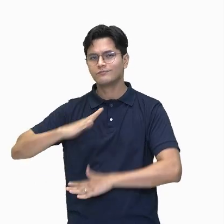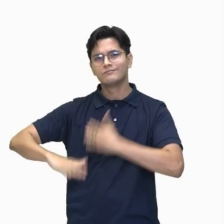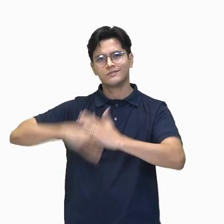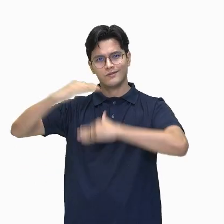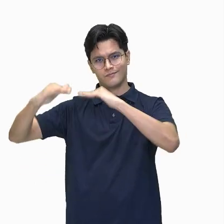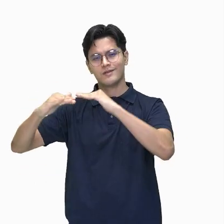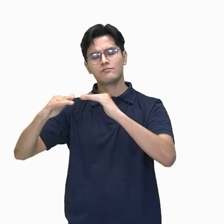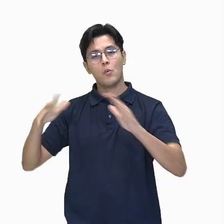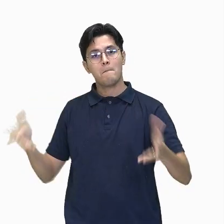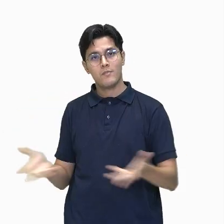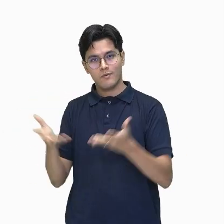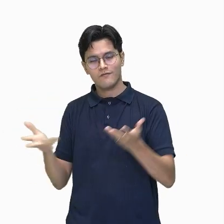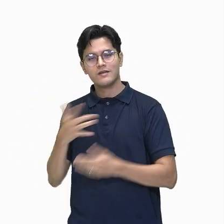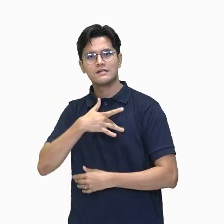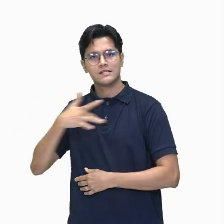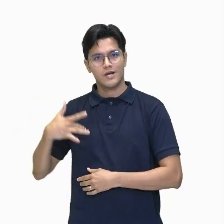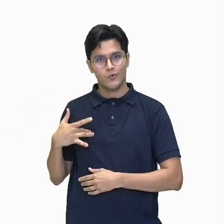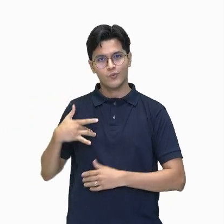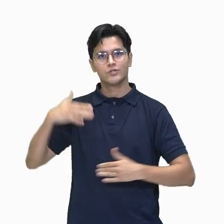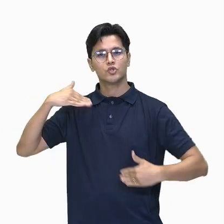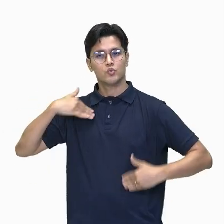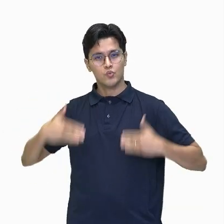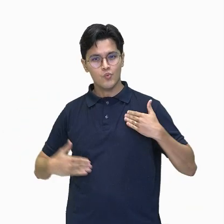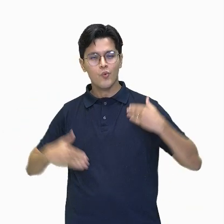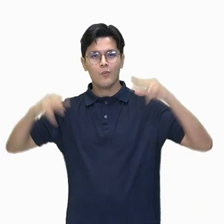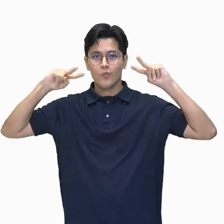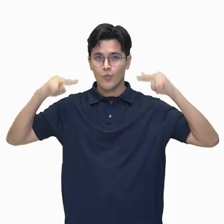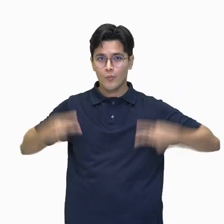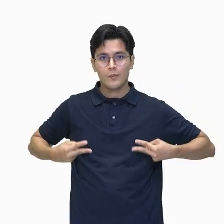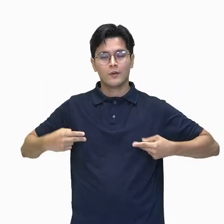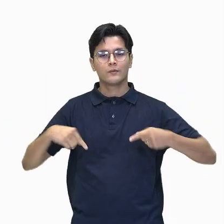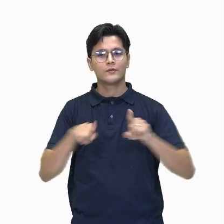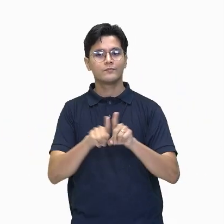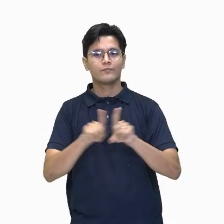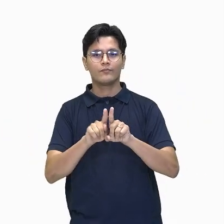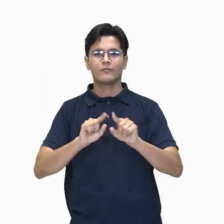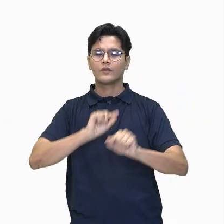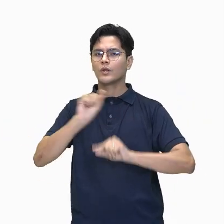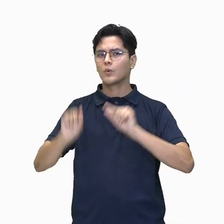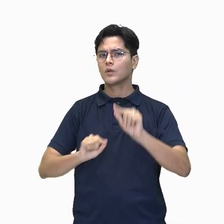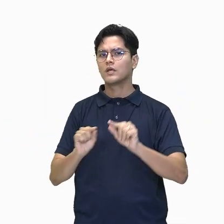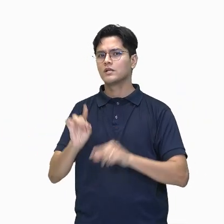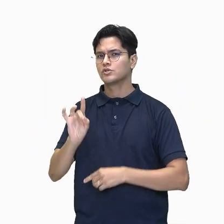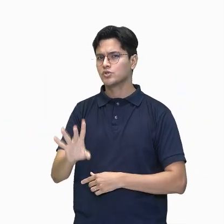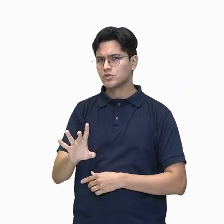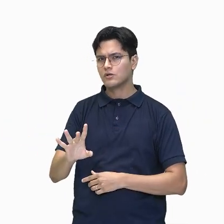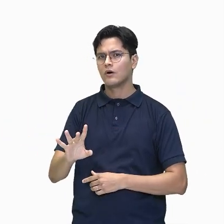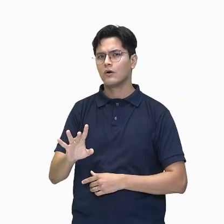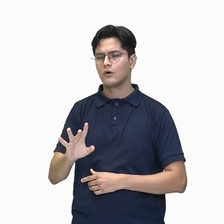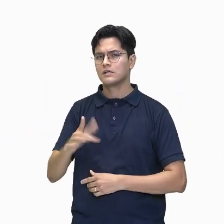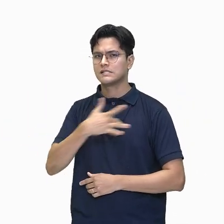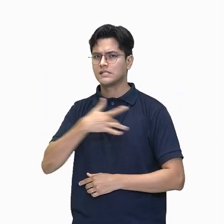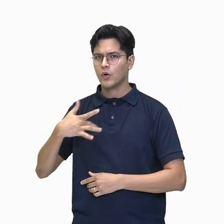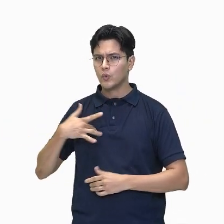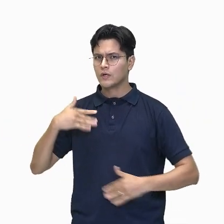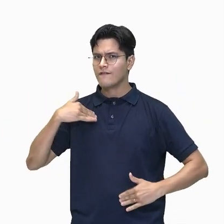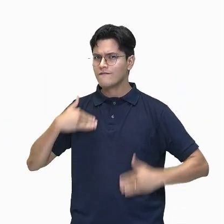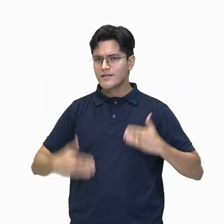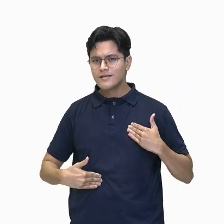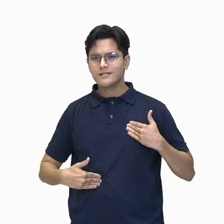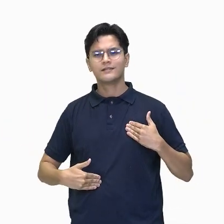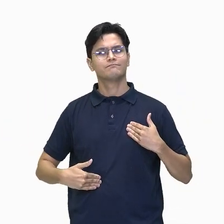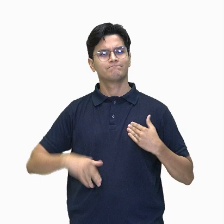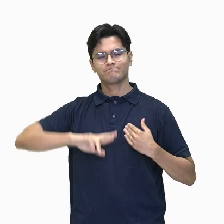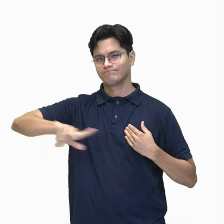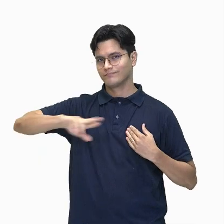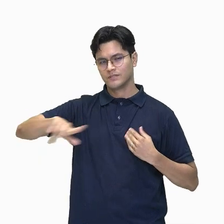promover saúde para o corpo humano e também não só a saúde física, mas a saúde mental através